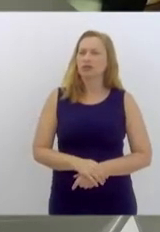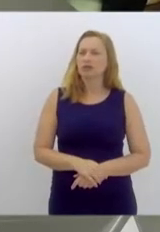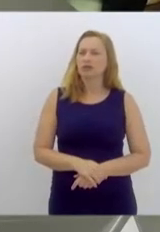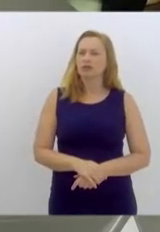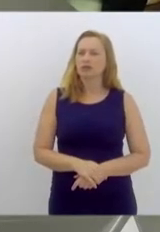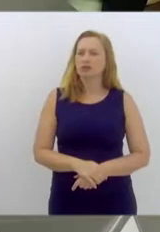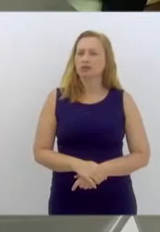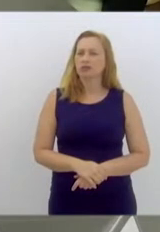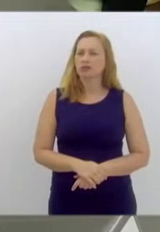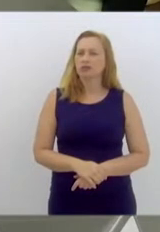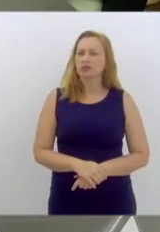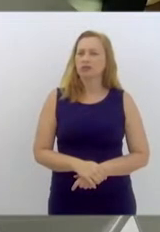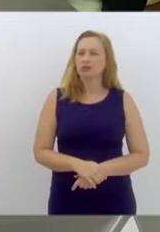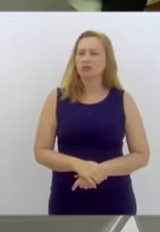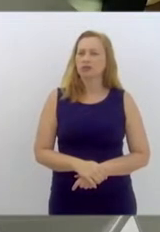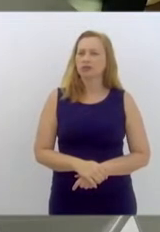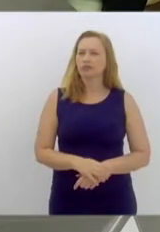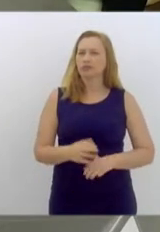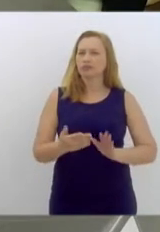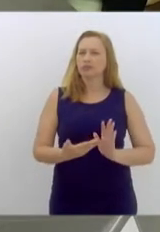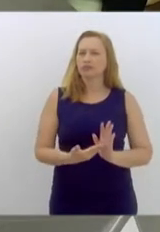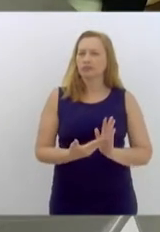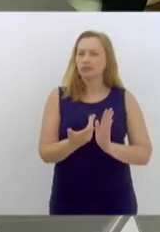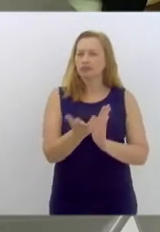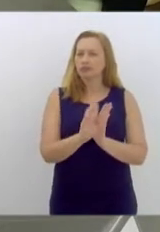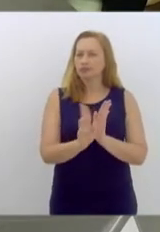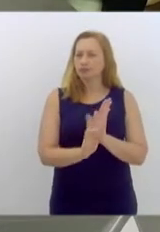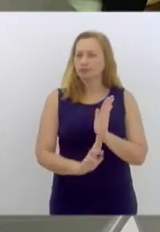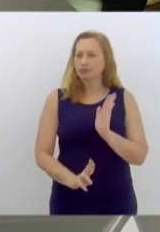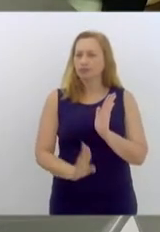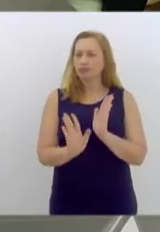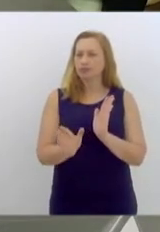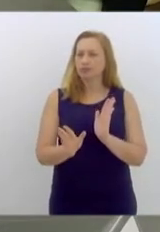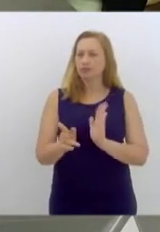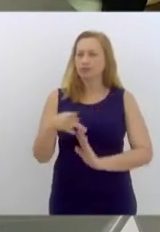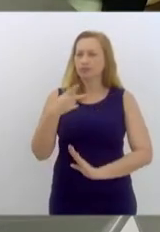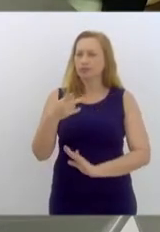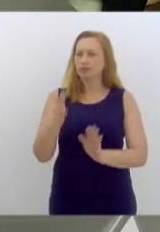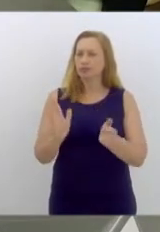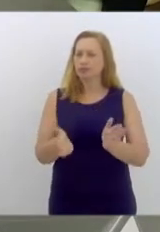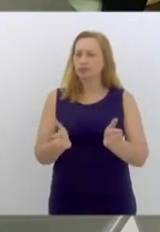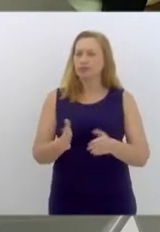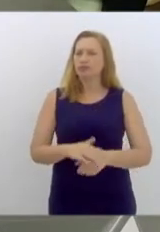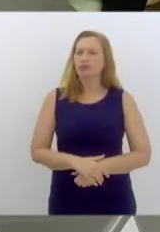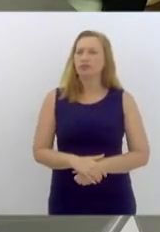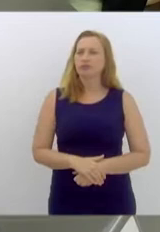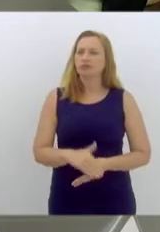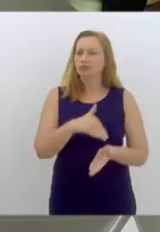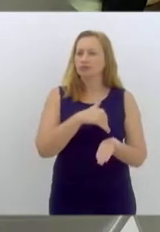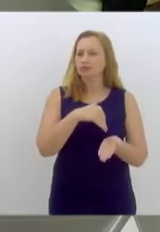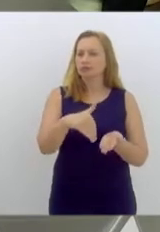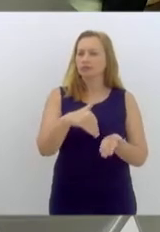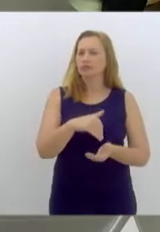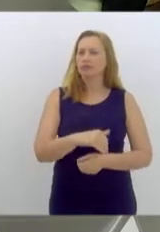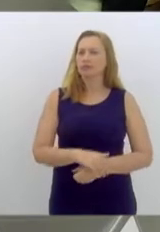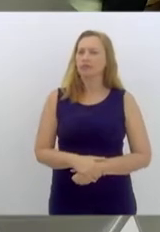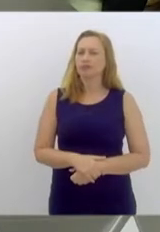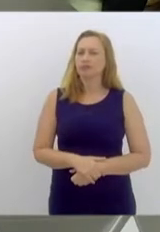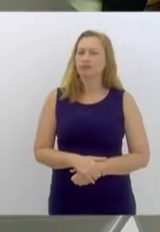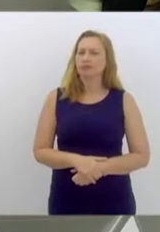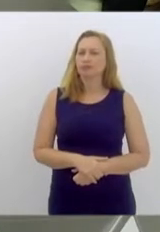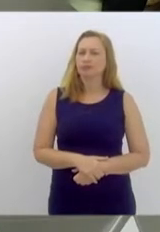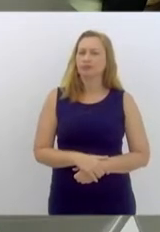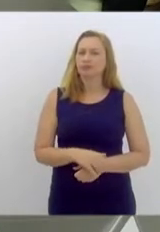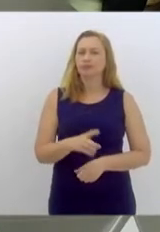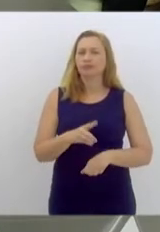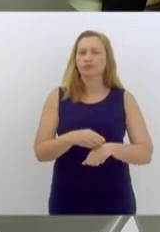Bom, esses aqui que estão listados. E agora, a secretaria, além da